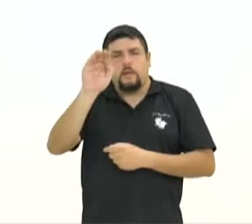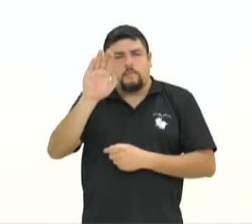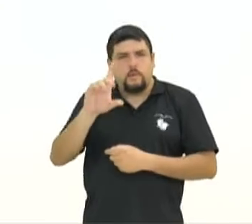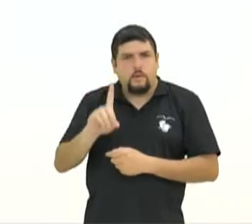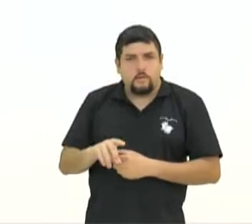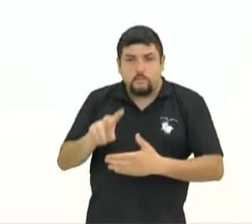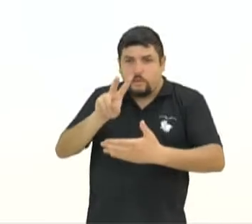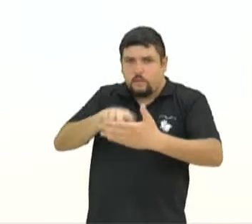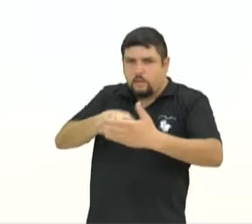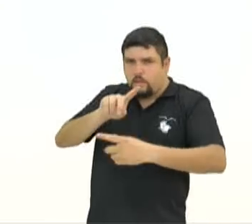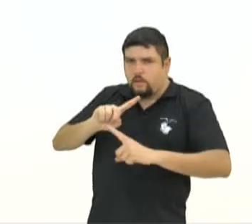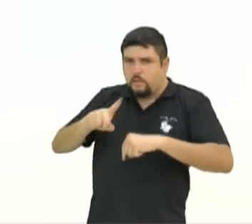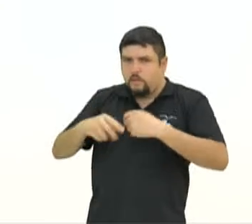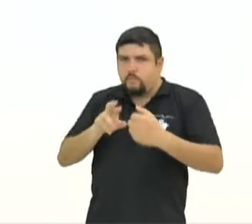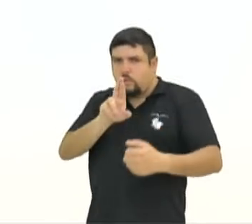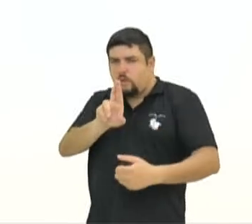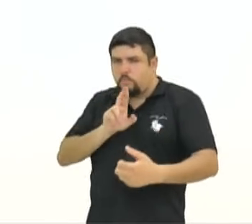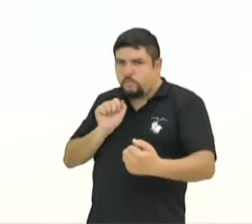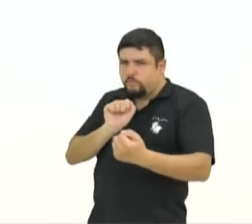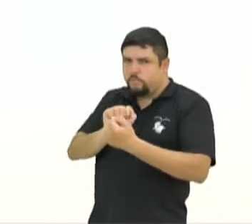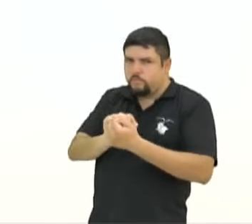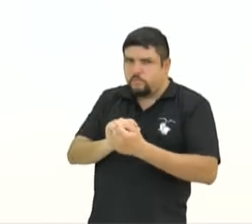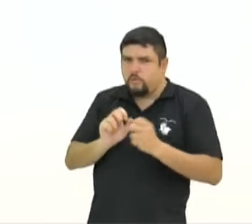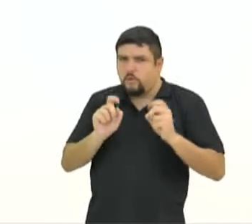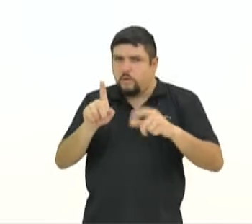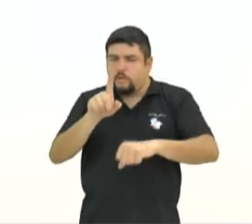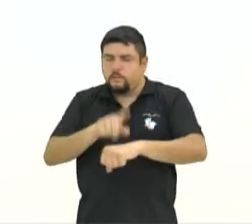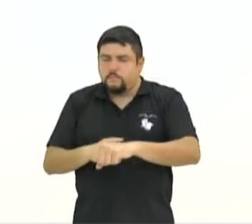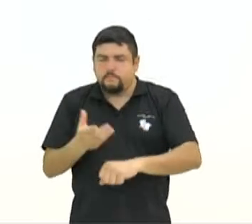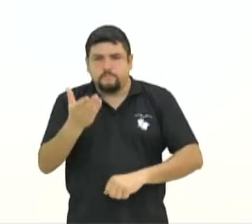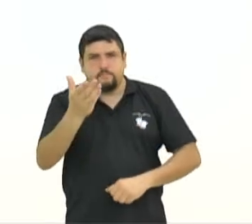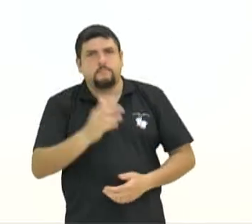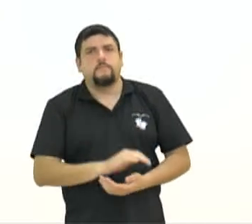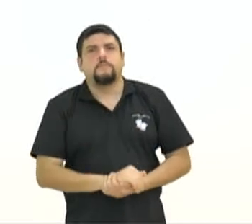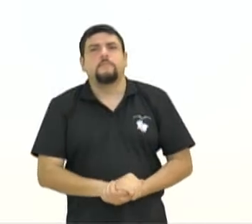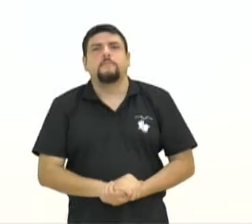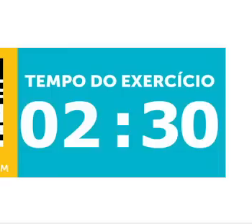vamos responder juntos essa atividade. Vamos lá? Tempo para vocês.